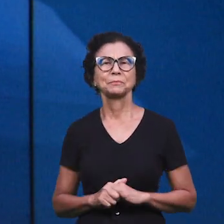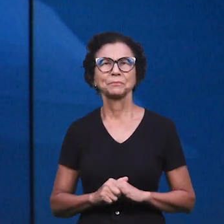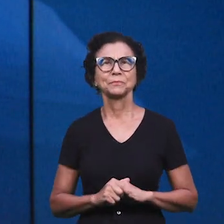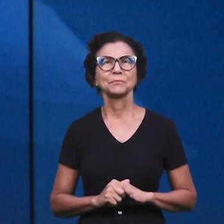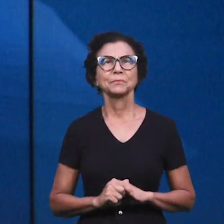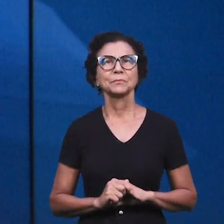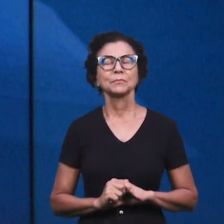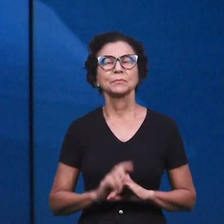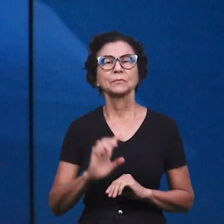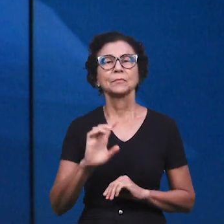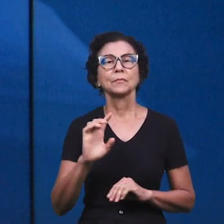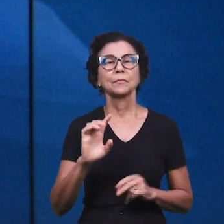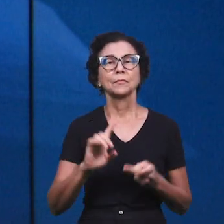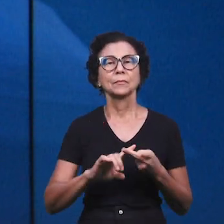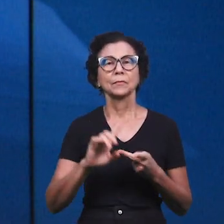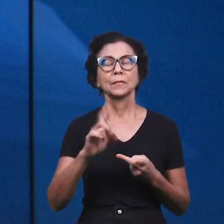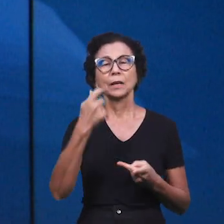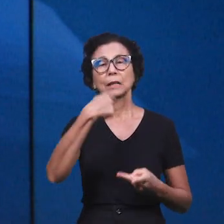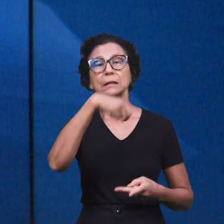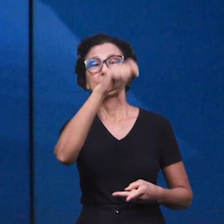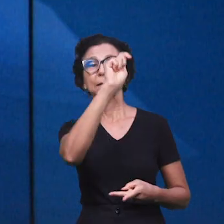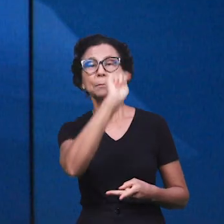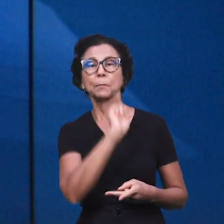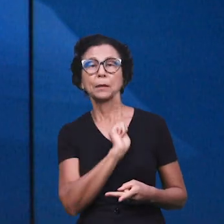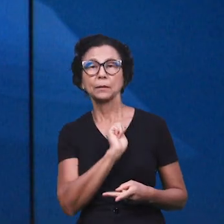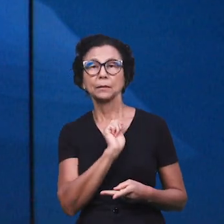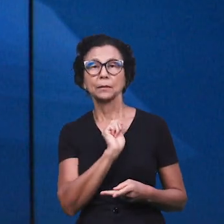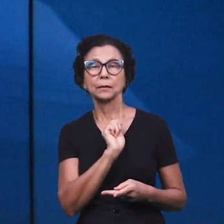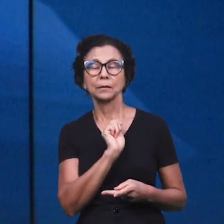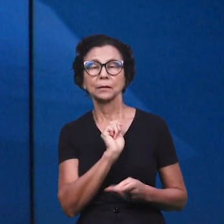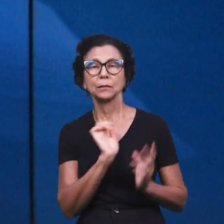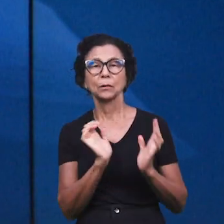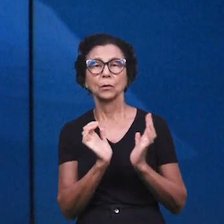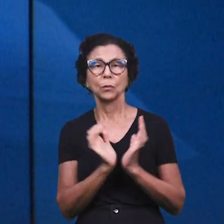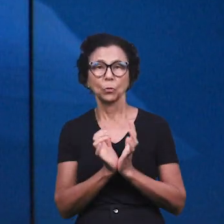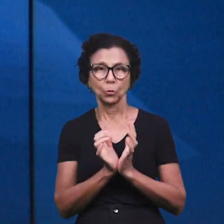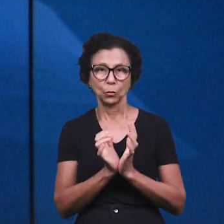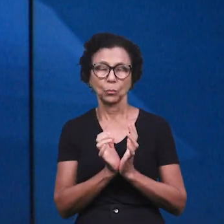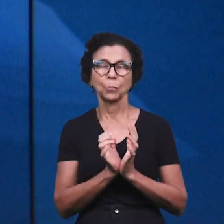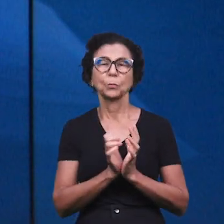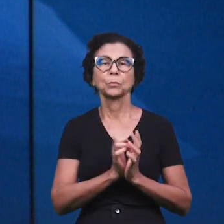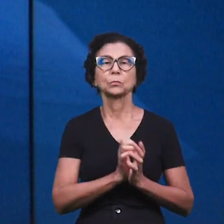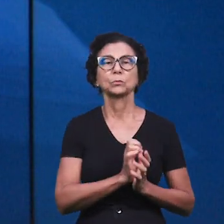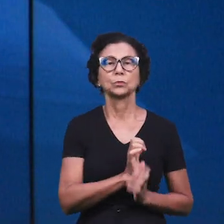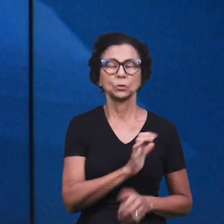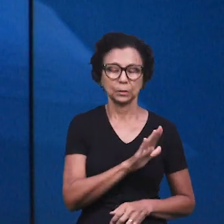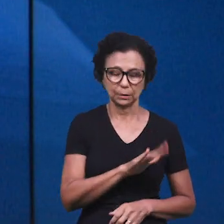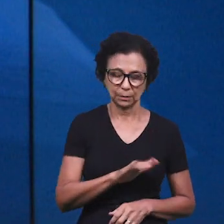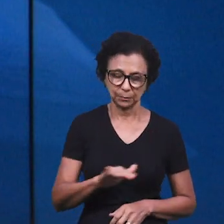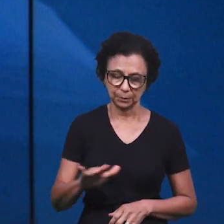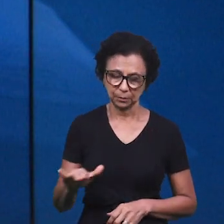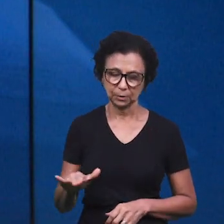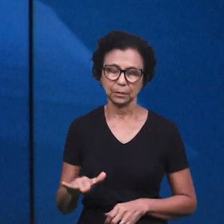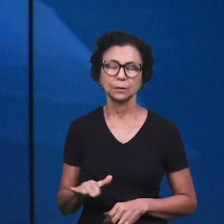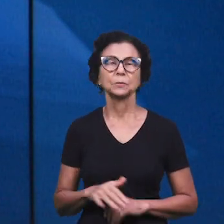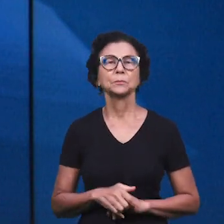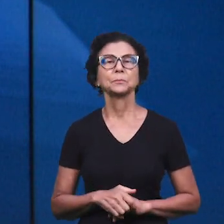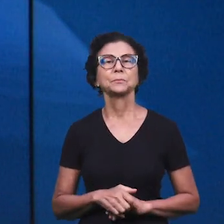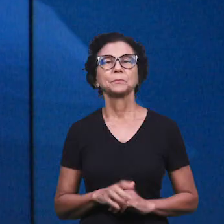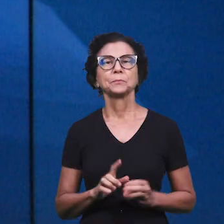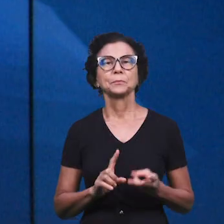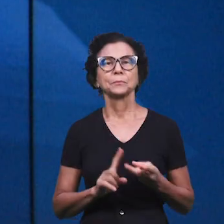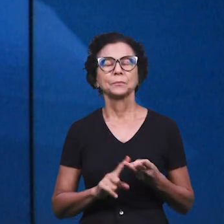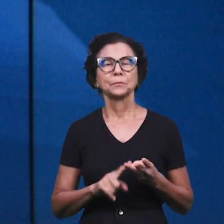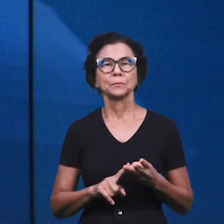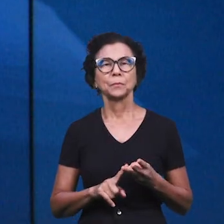capital, também vai nos dar uma resposta. E por último, do estado do Paraná, teremos também o grupo a classe de intermediários